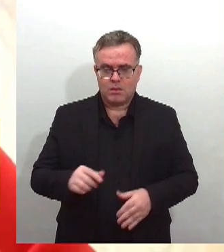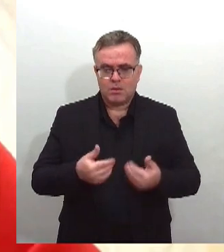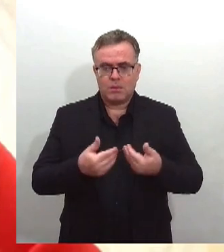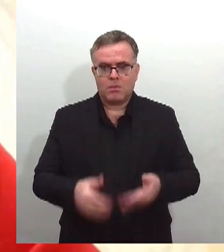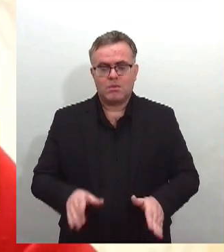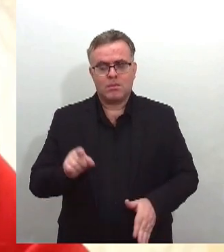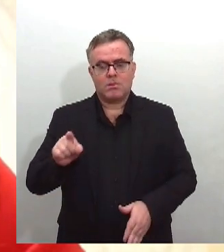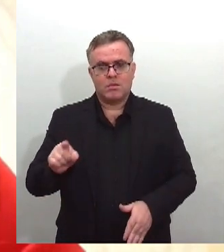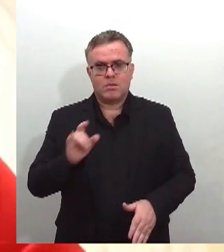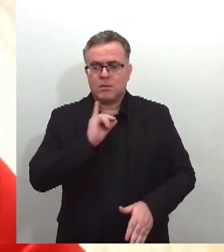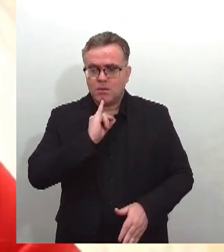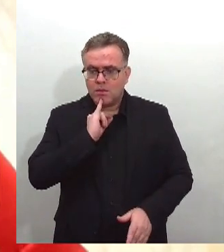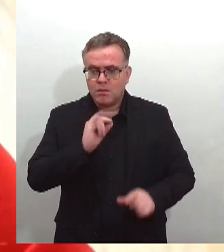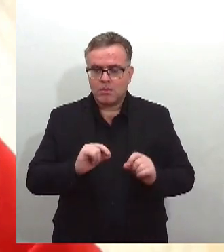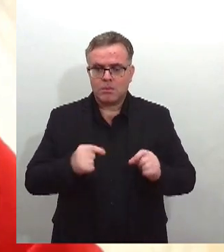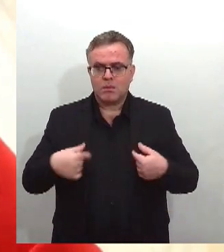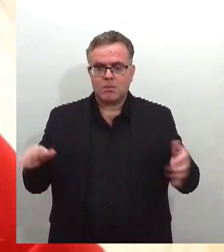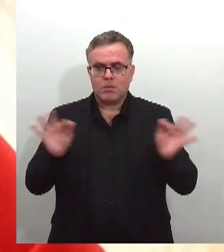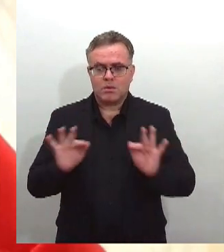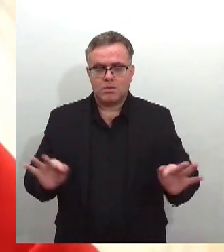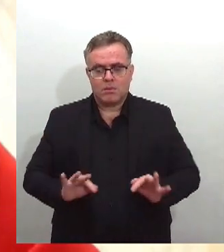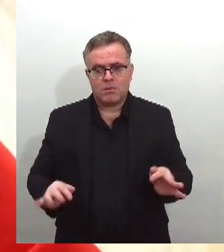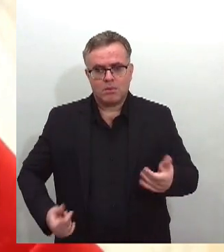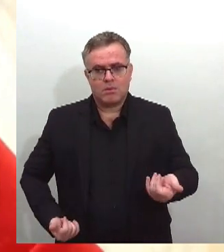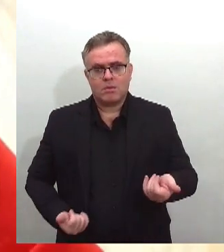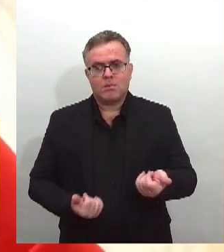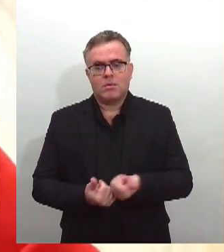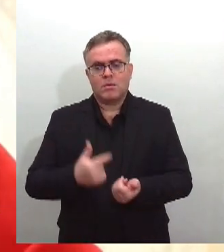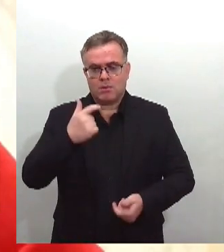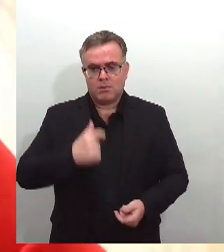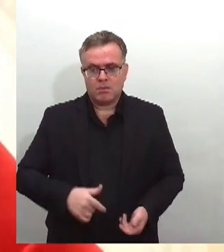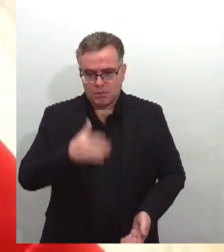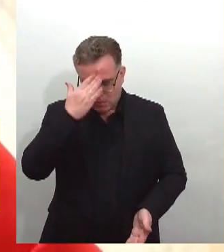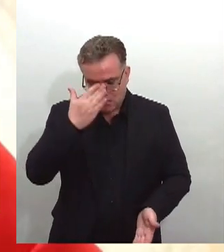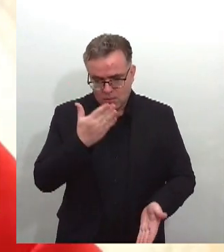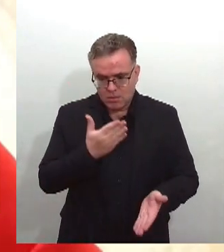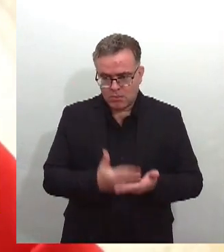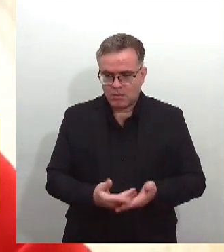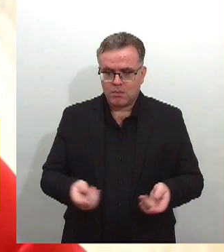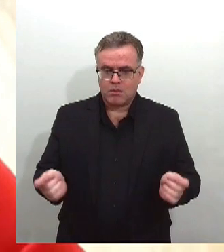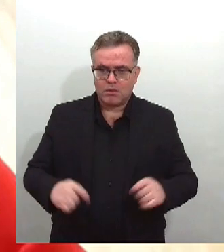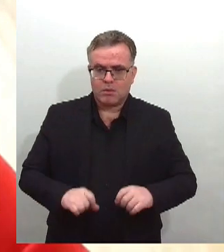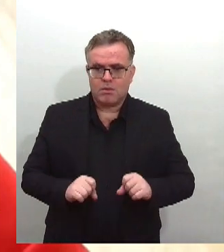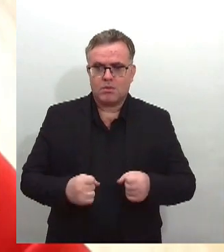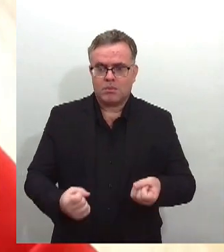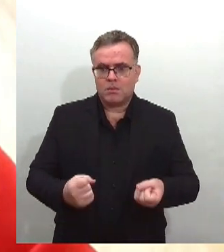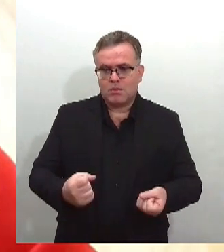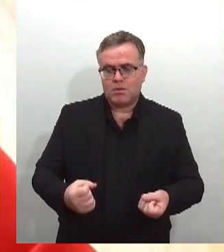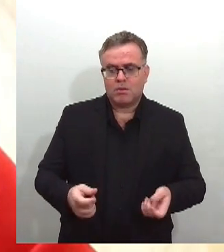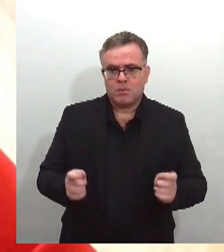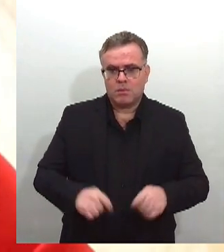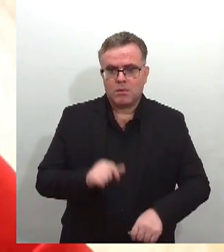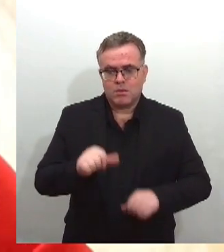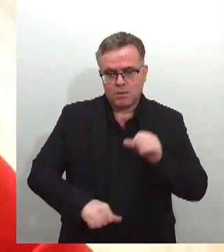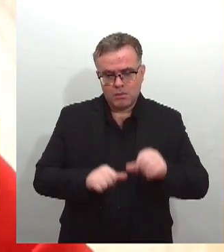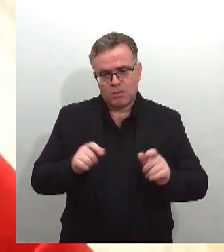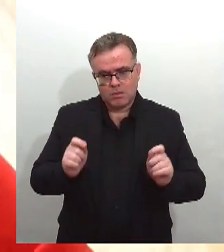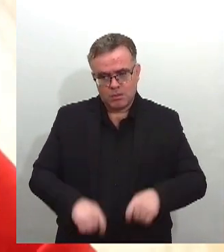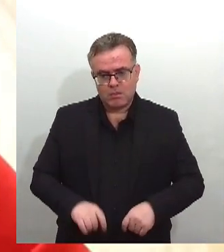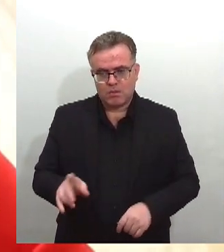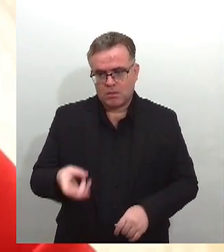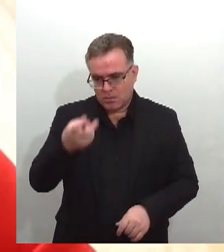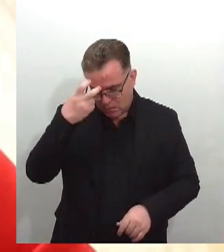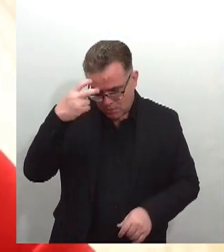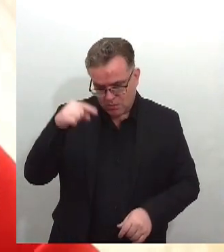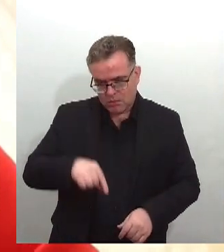com esse apoio e eu sou uma pessoa que tem muita fé e sou muito otimista. Eu realmente acredito que nós vamos mudar a cultura do nosso estado e que nós vamos